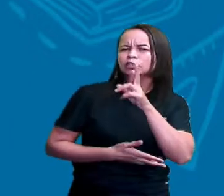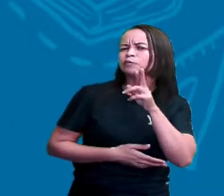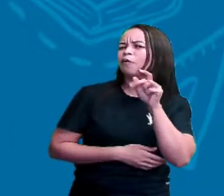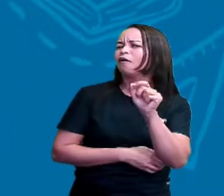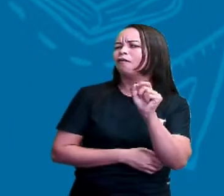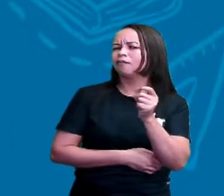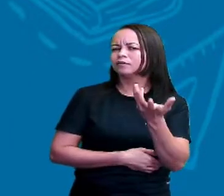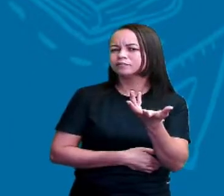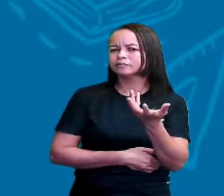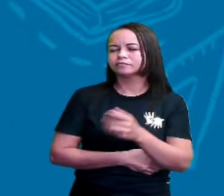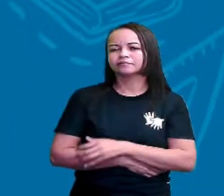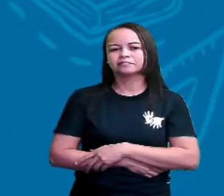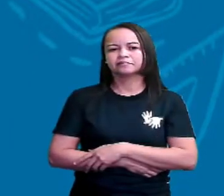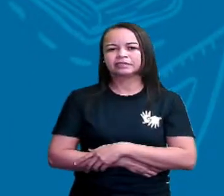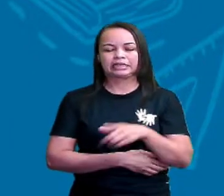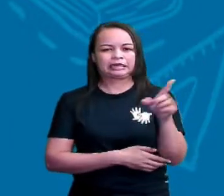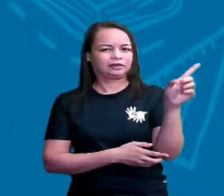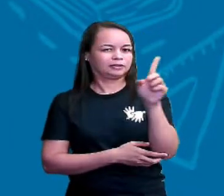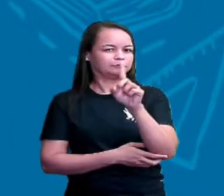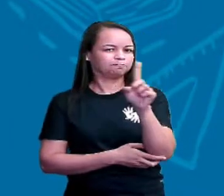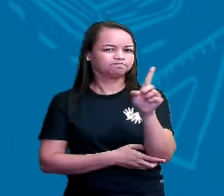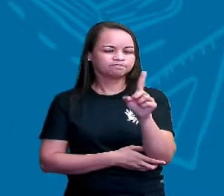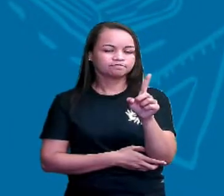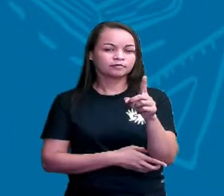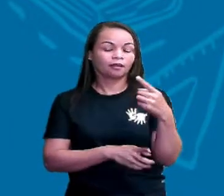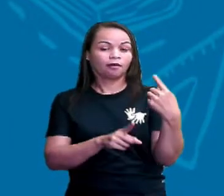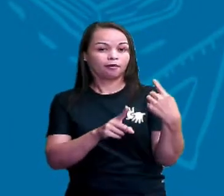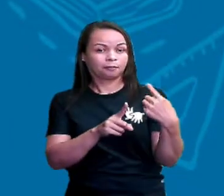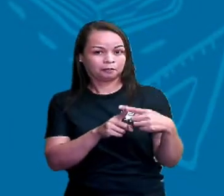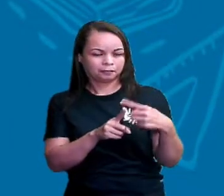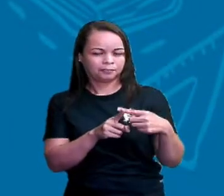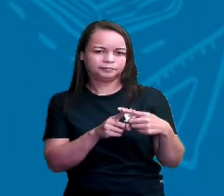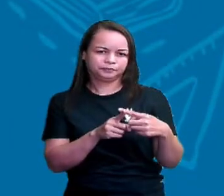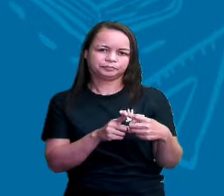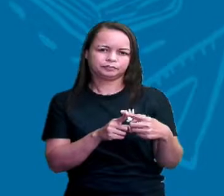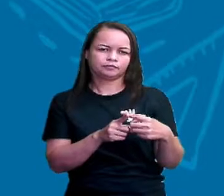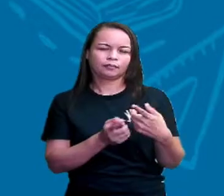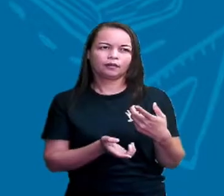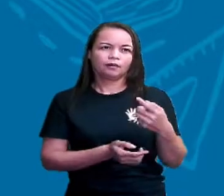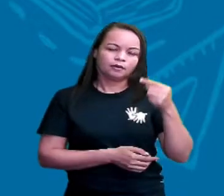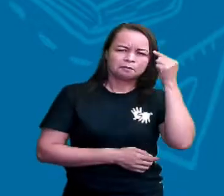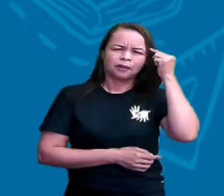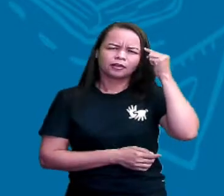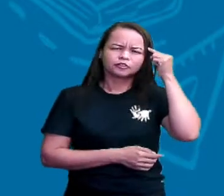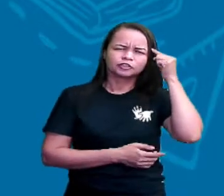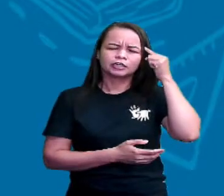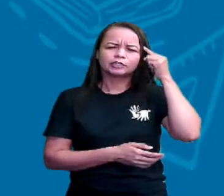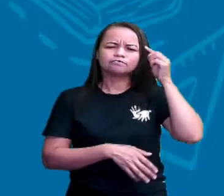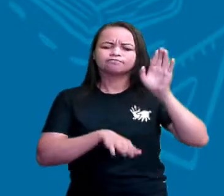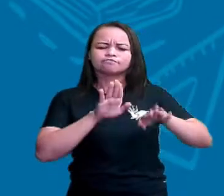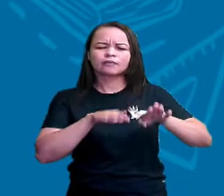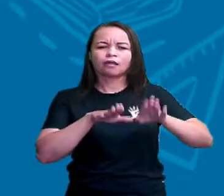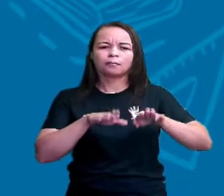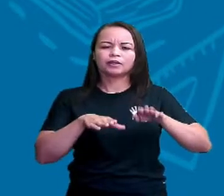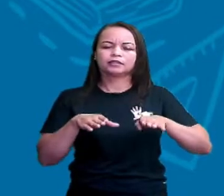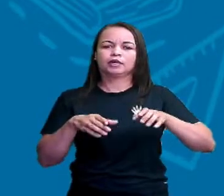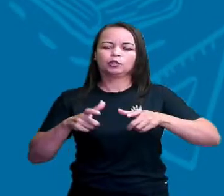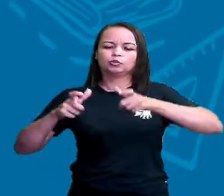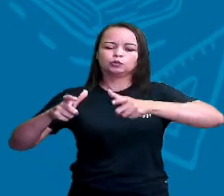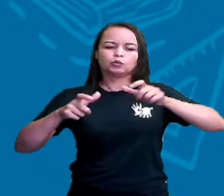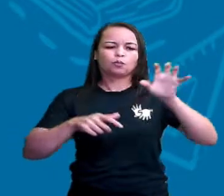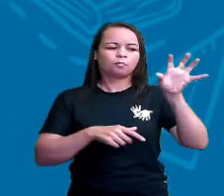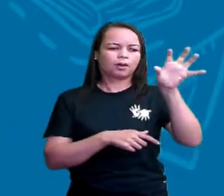é não, certo? Por quê? Porque imaginem que, a depender da região do planeta, do